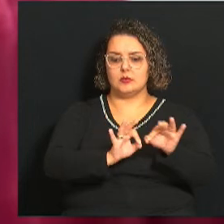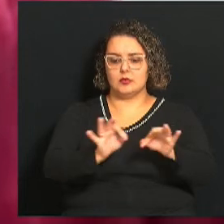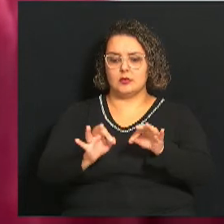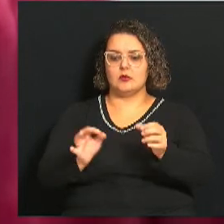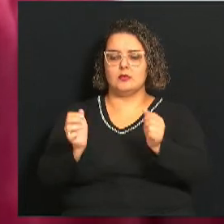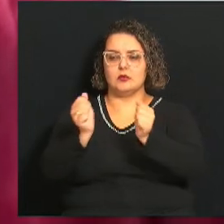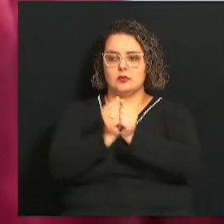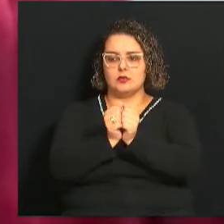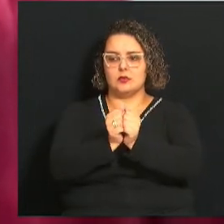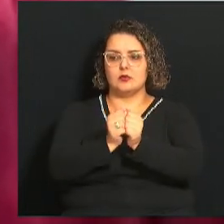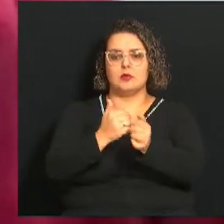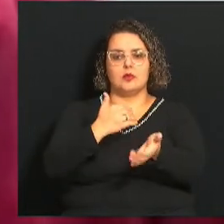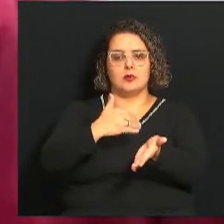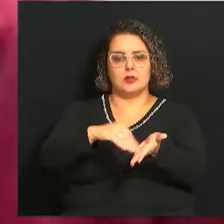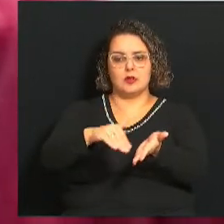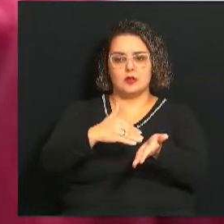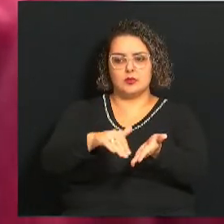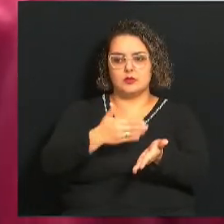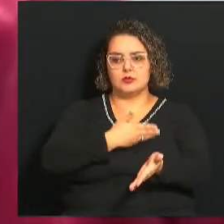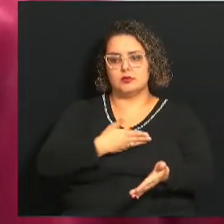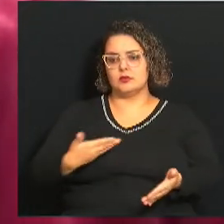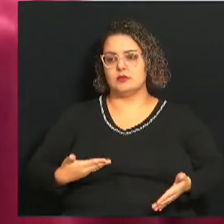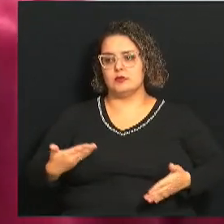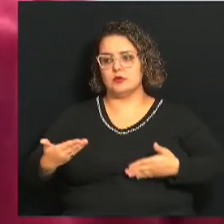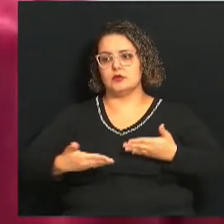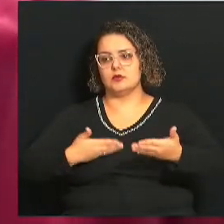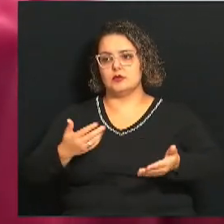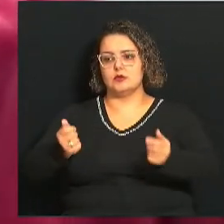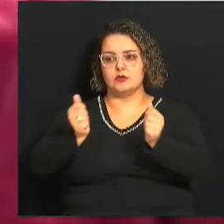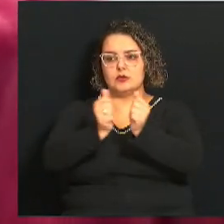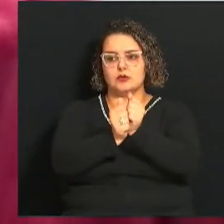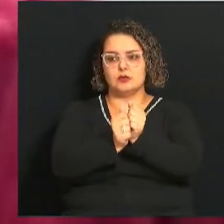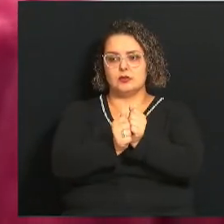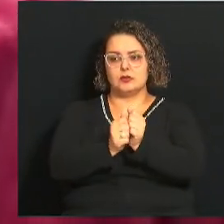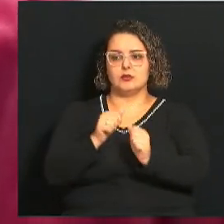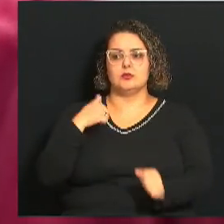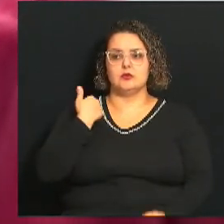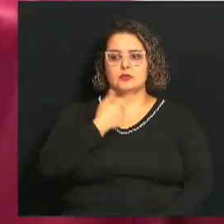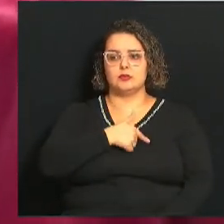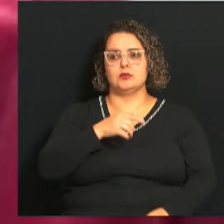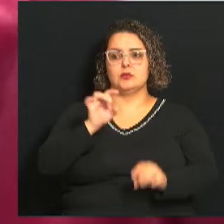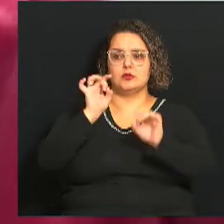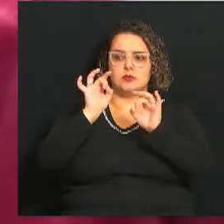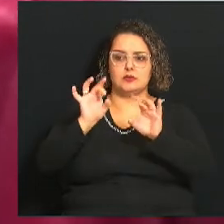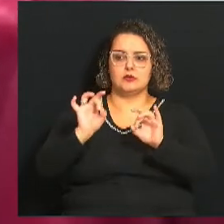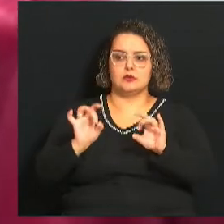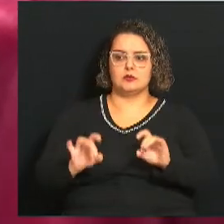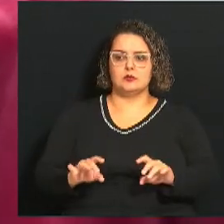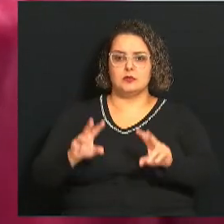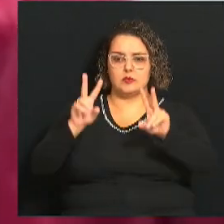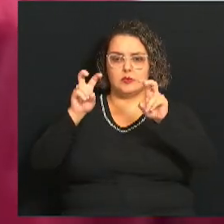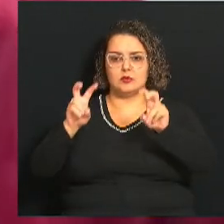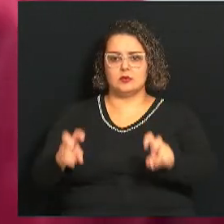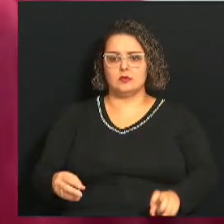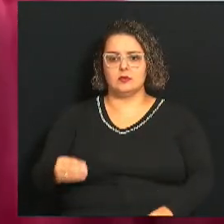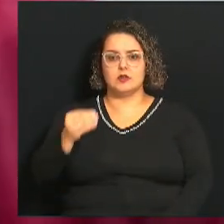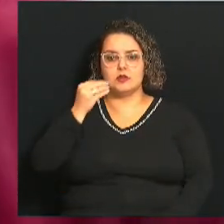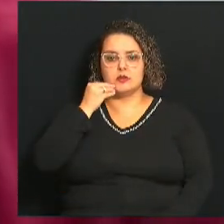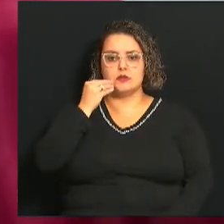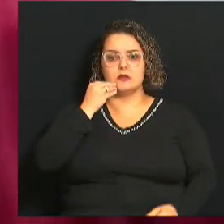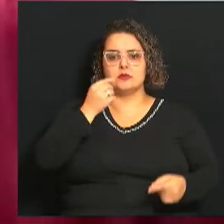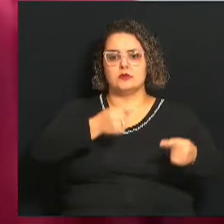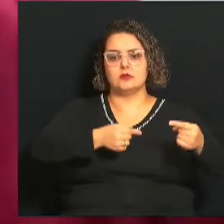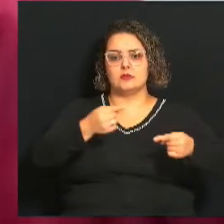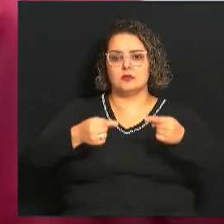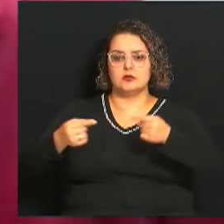a Secretaria, né, de Serviço Público, junto aqui com os nossos especialistas no assunto, para tentar aí discutir, né, se existe